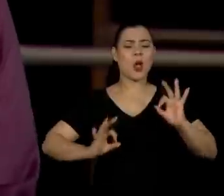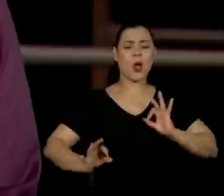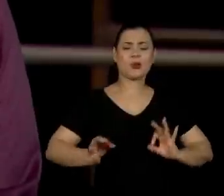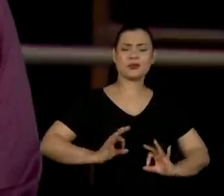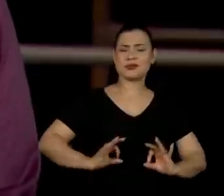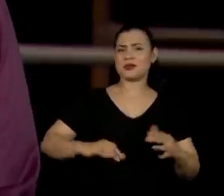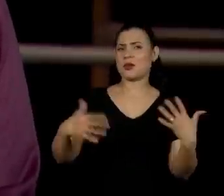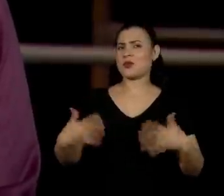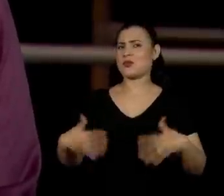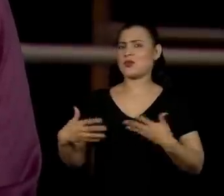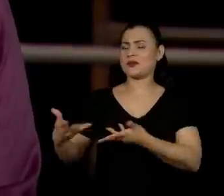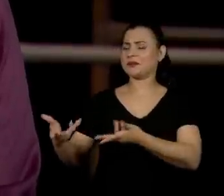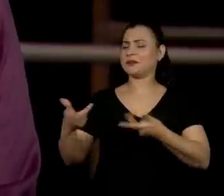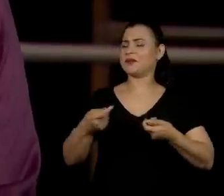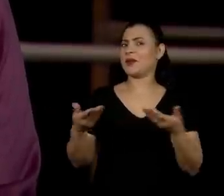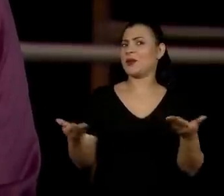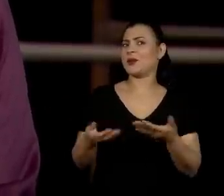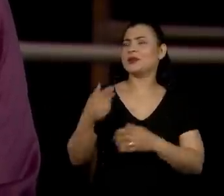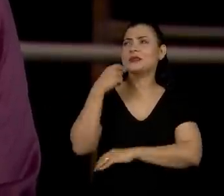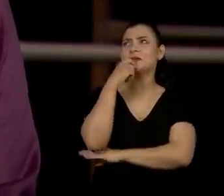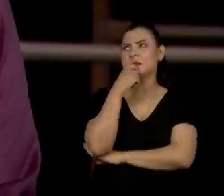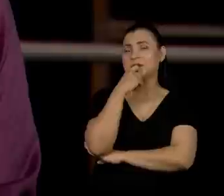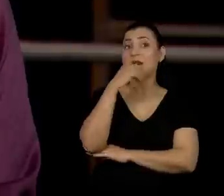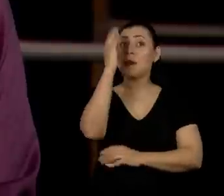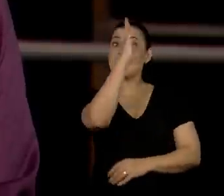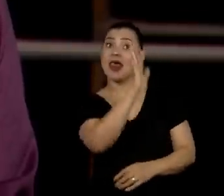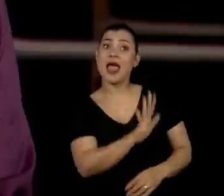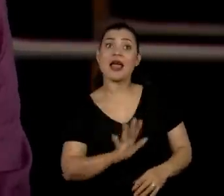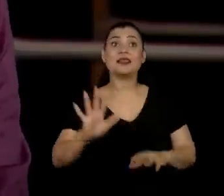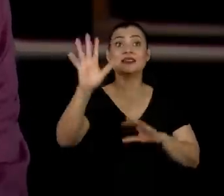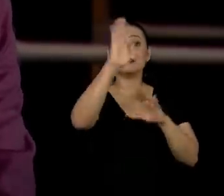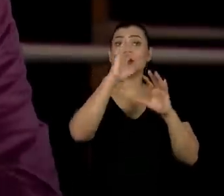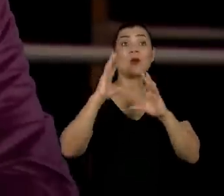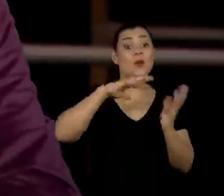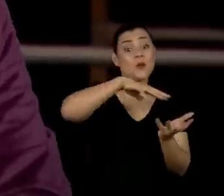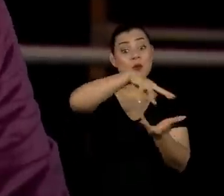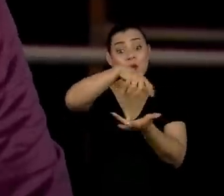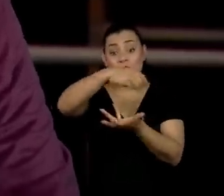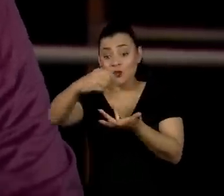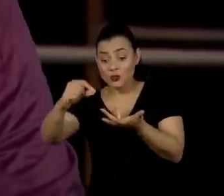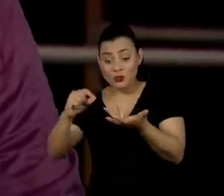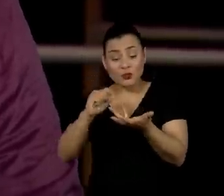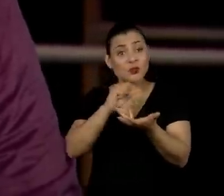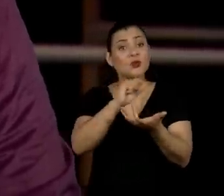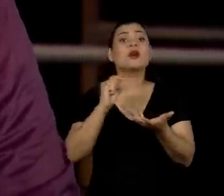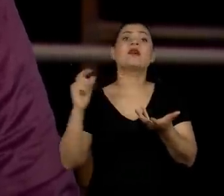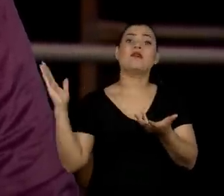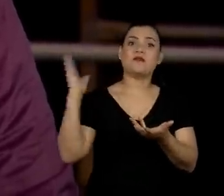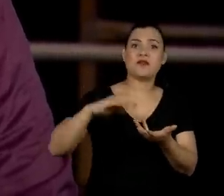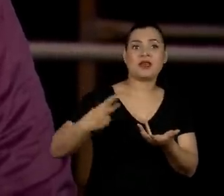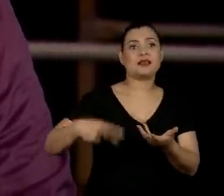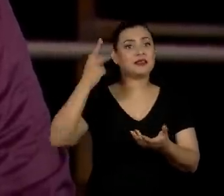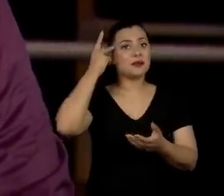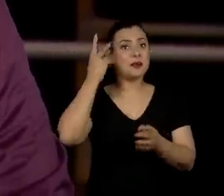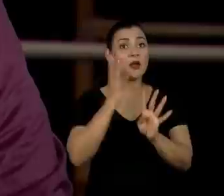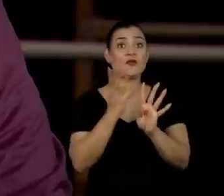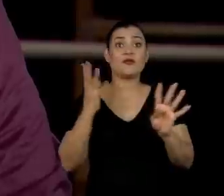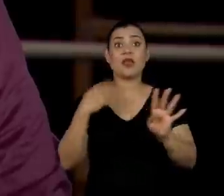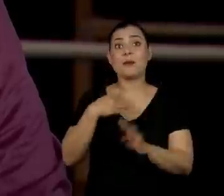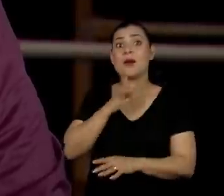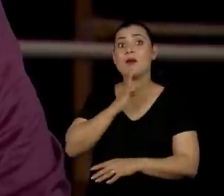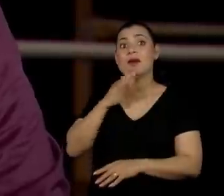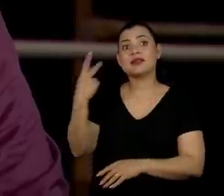com a dona Onça gente de todo Brasil de todo canto do mundo venha São Paulo e faz fila para conhecer